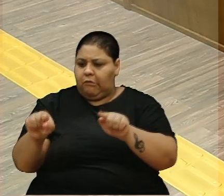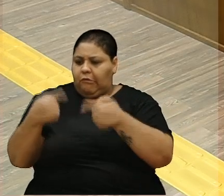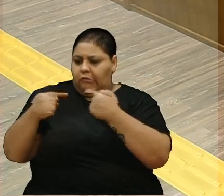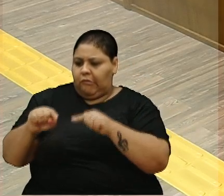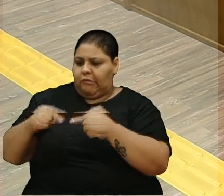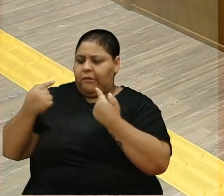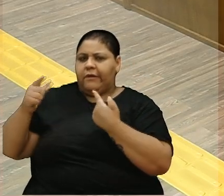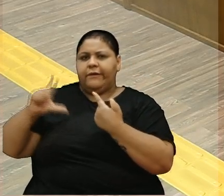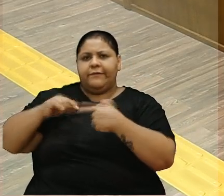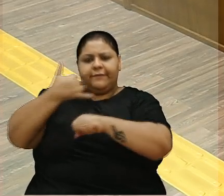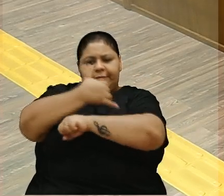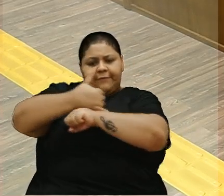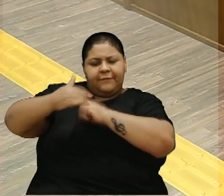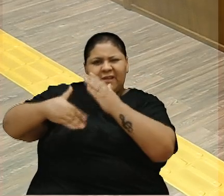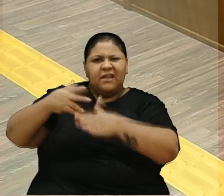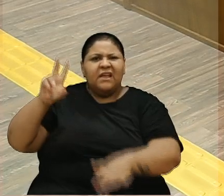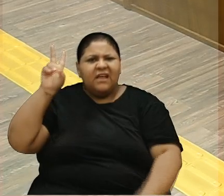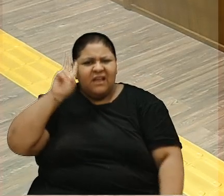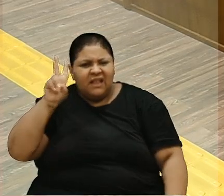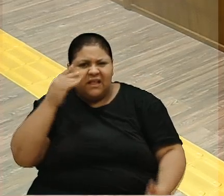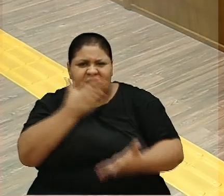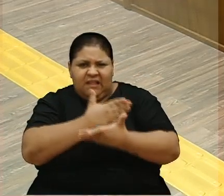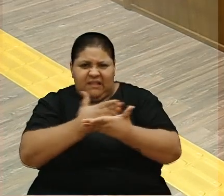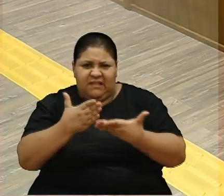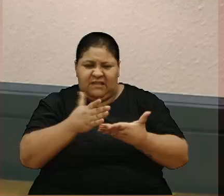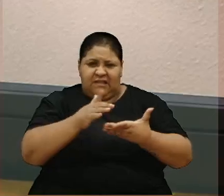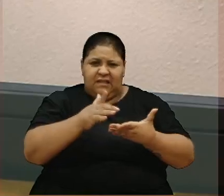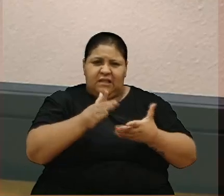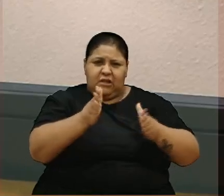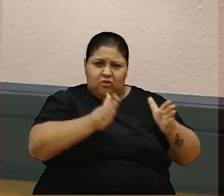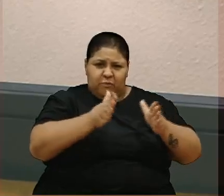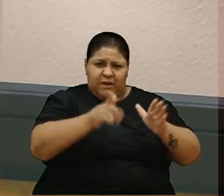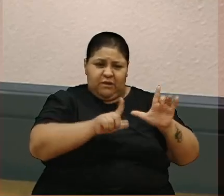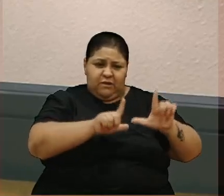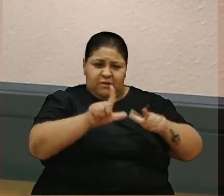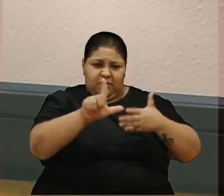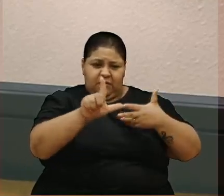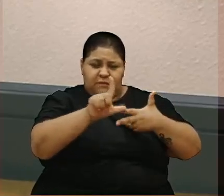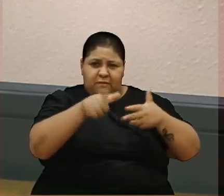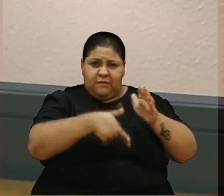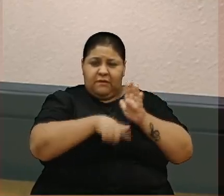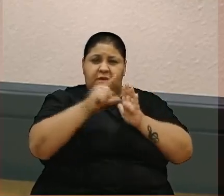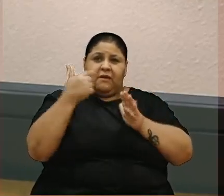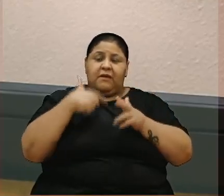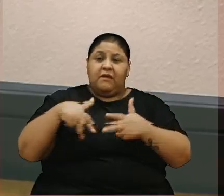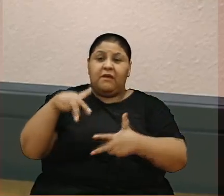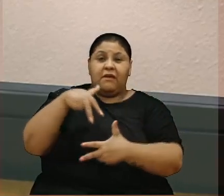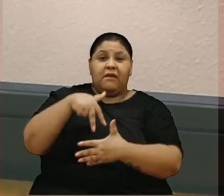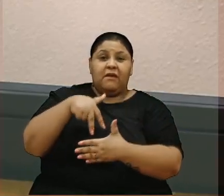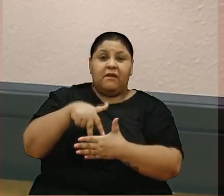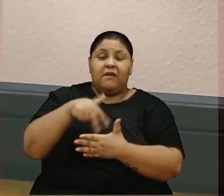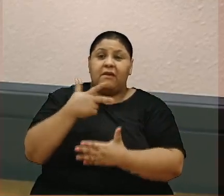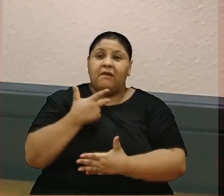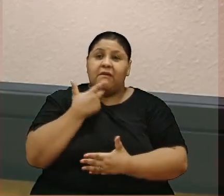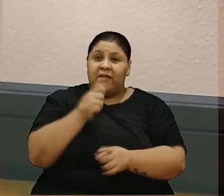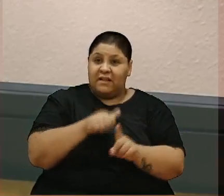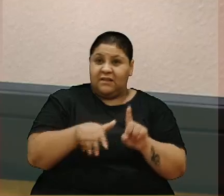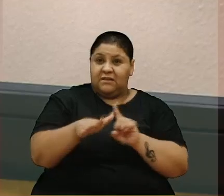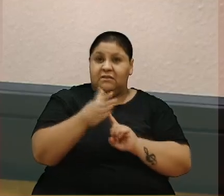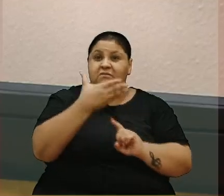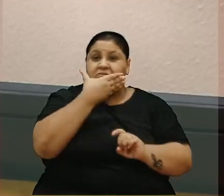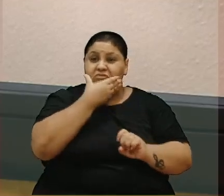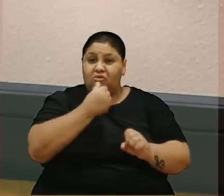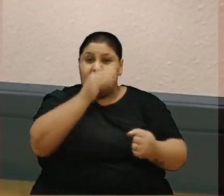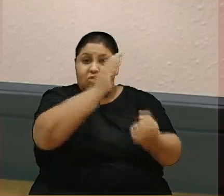passa pelos processos. Eu lembro que bem no início da legislatura passada, eu subi nessa tribuna e falava que a sociedade é machista, e dizia